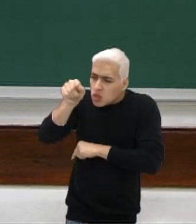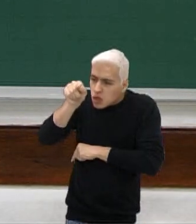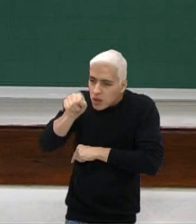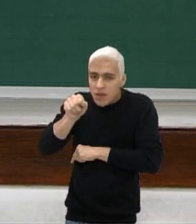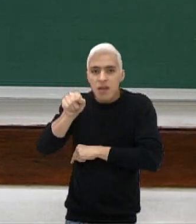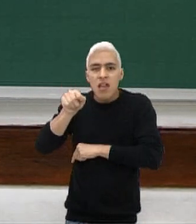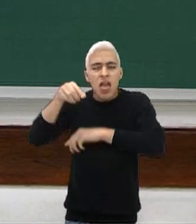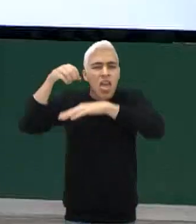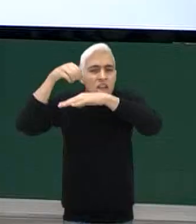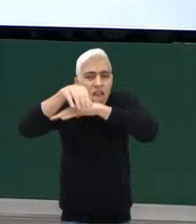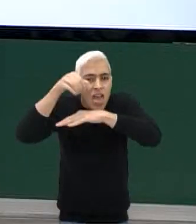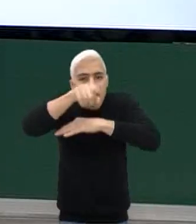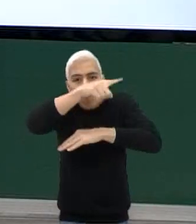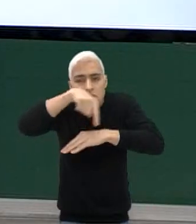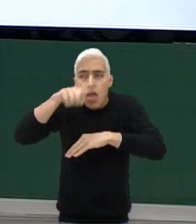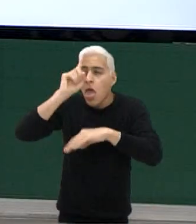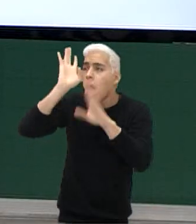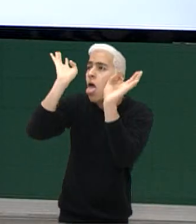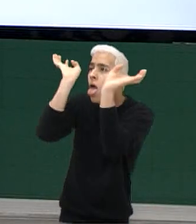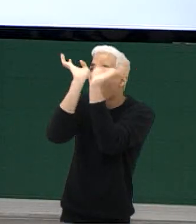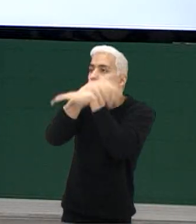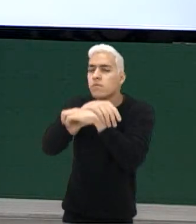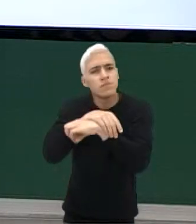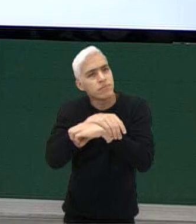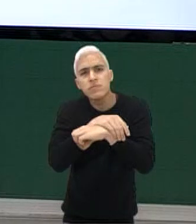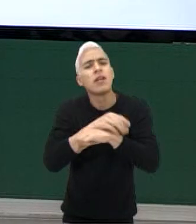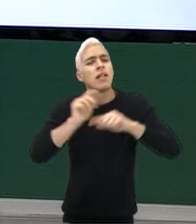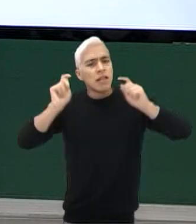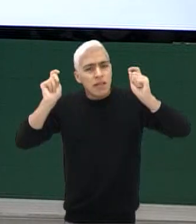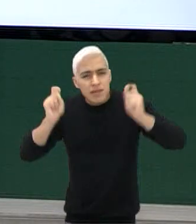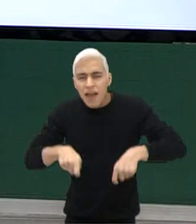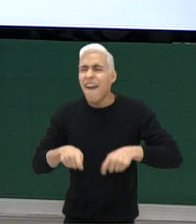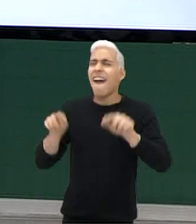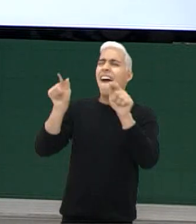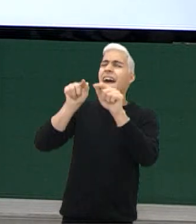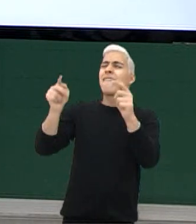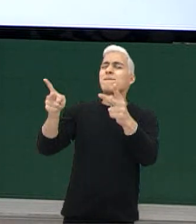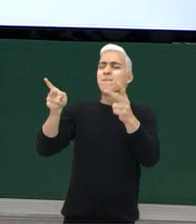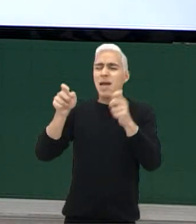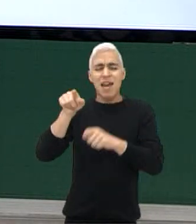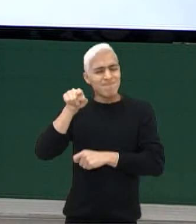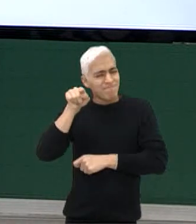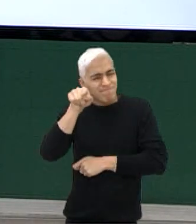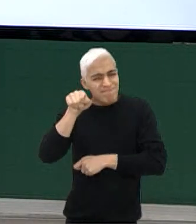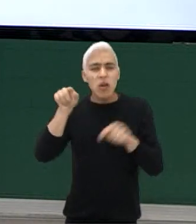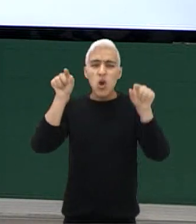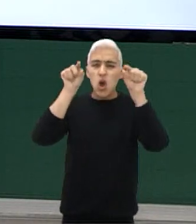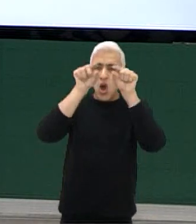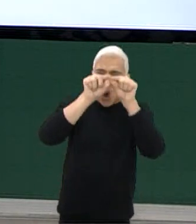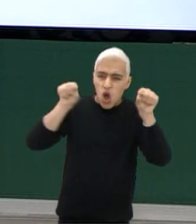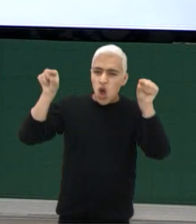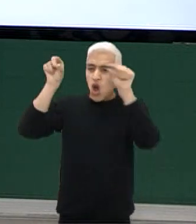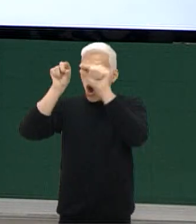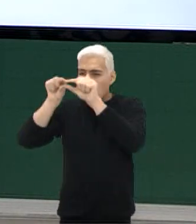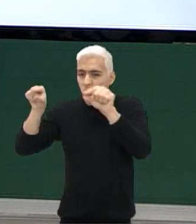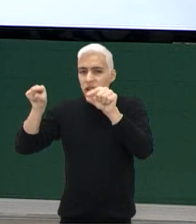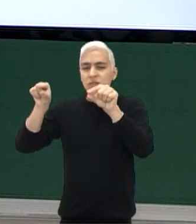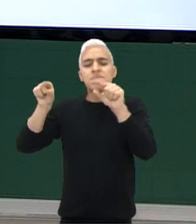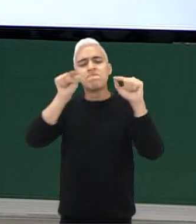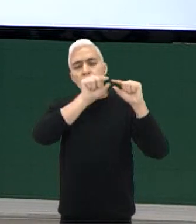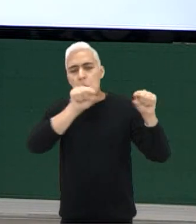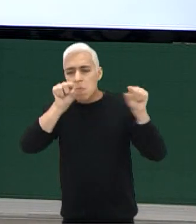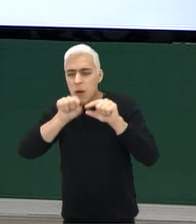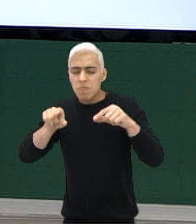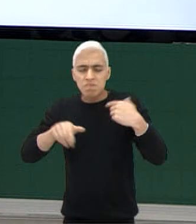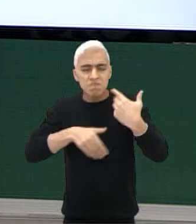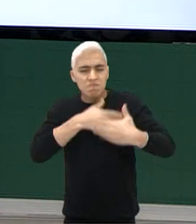dicas, vocês não vão ter mais problemas de reconhecimento com as orações subordinadas. E eu